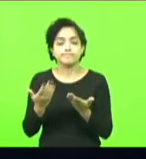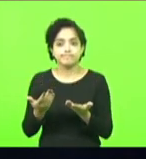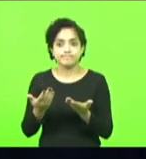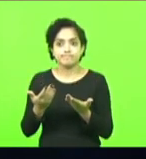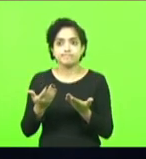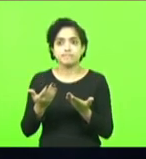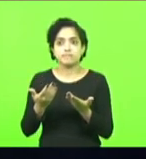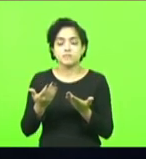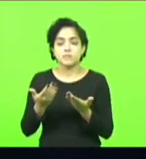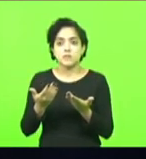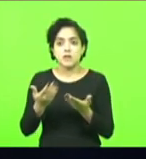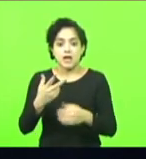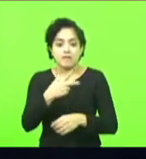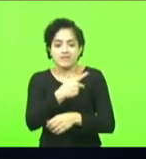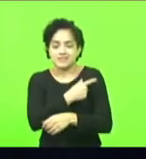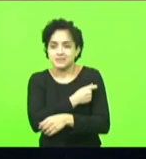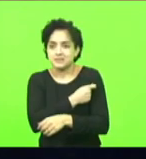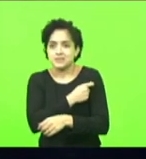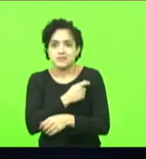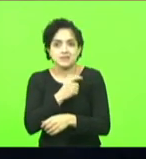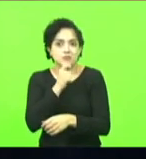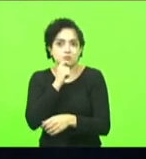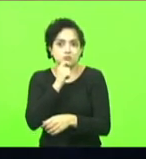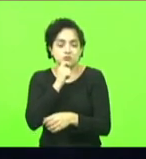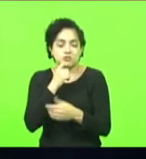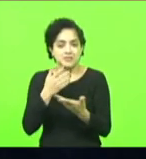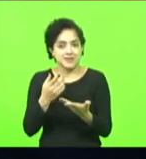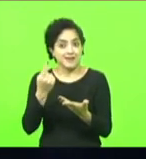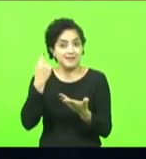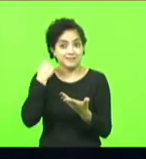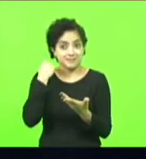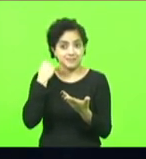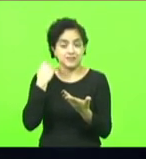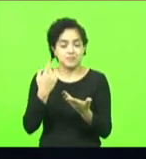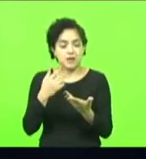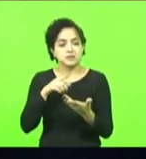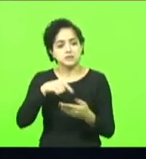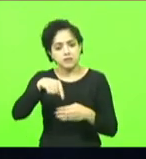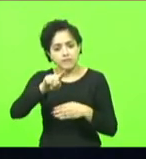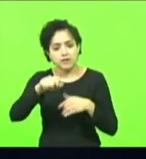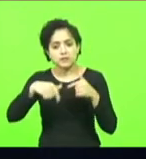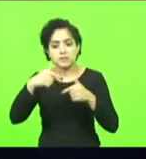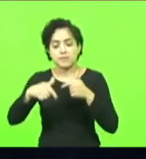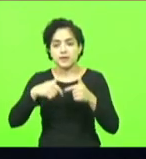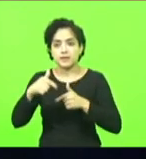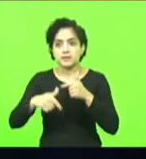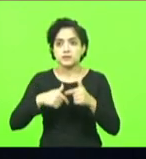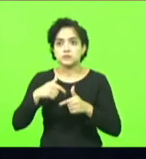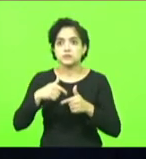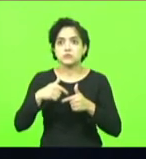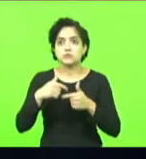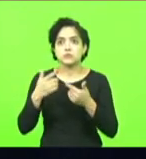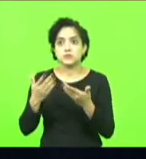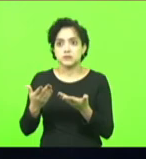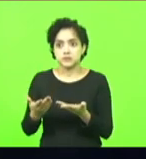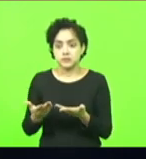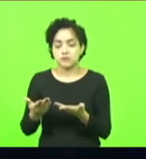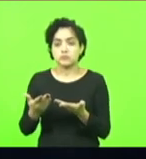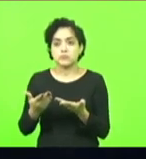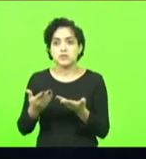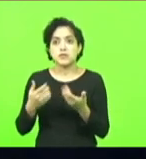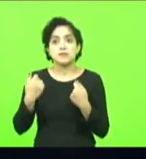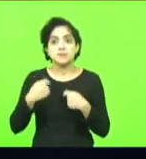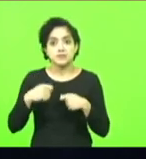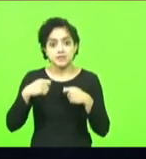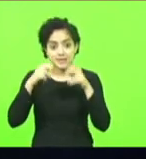porque não tinha vacina ainda para ele, mas estava na rua defendendo a população. Então, o governador Carlos Moisés deveria respeitar um